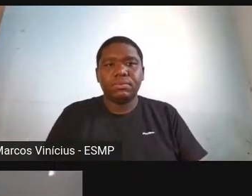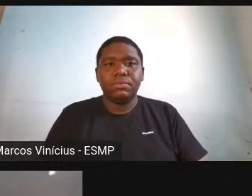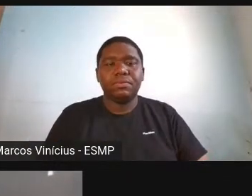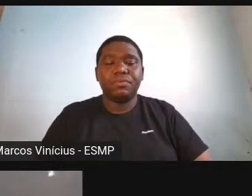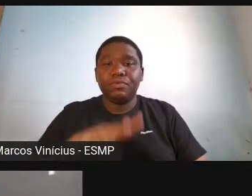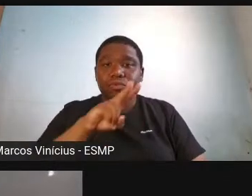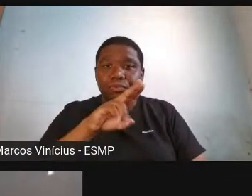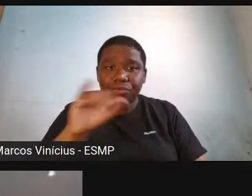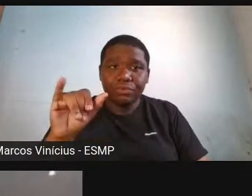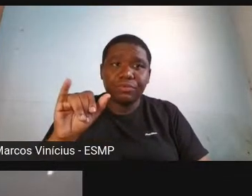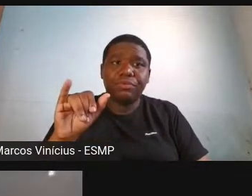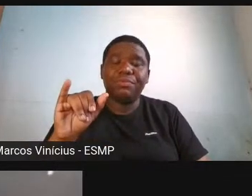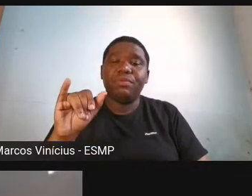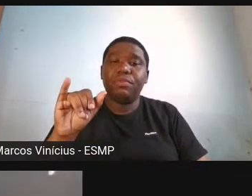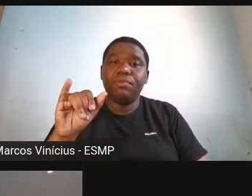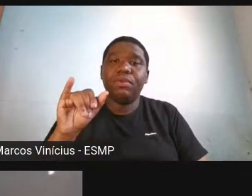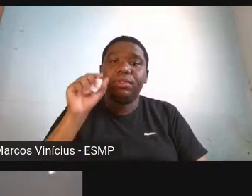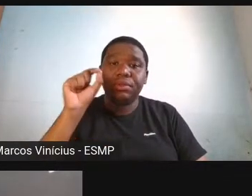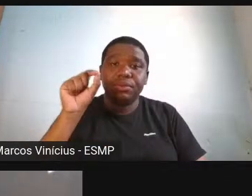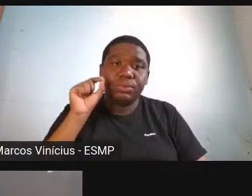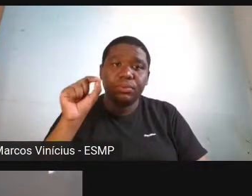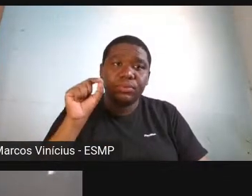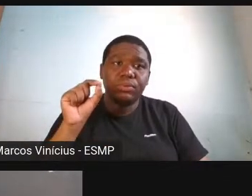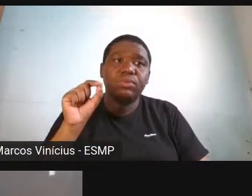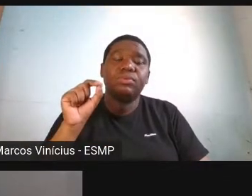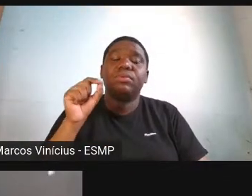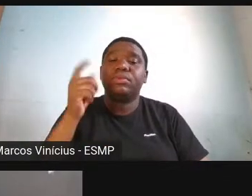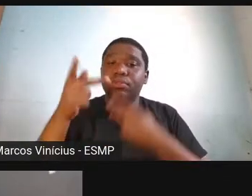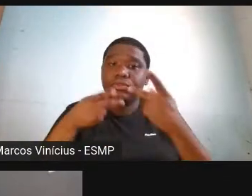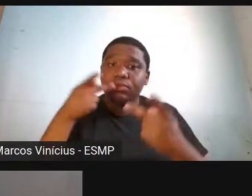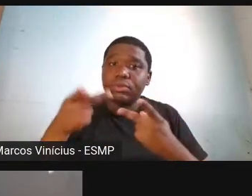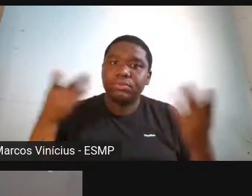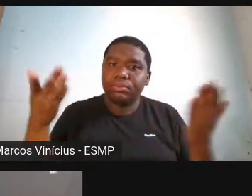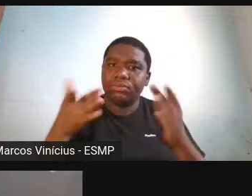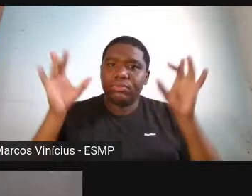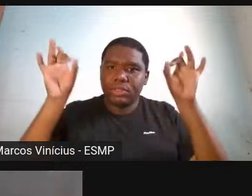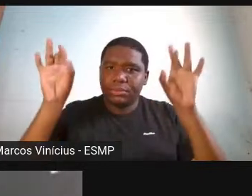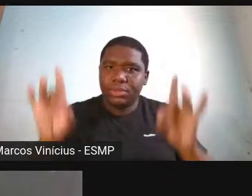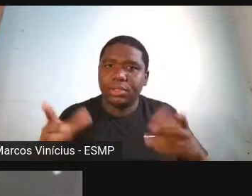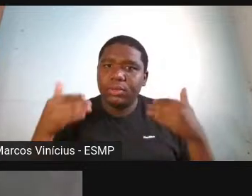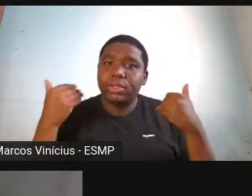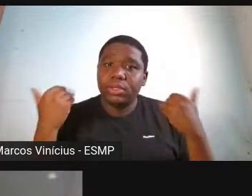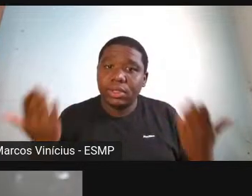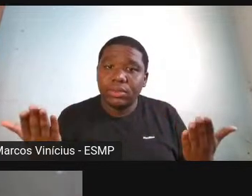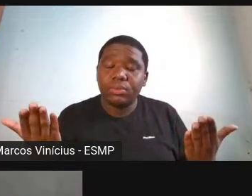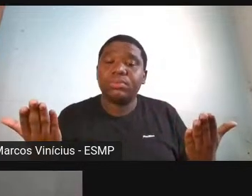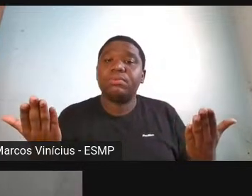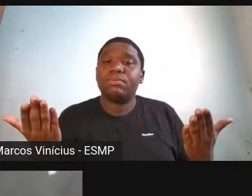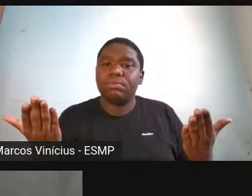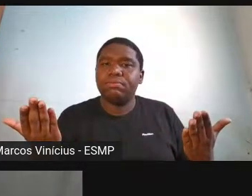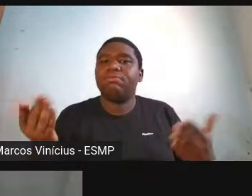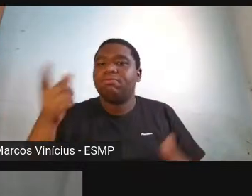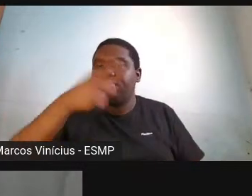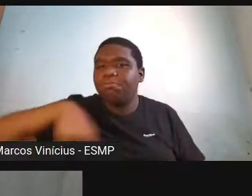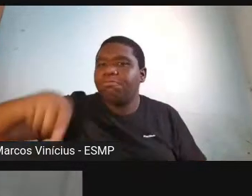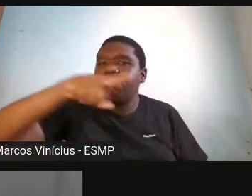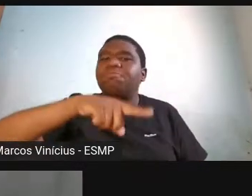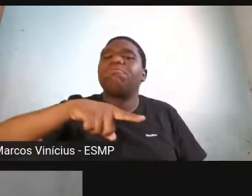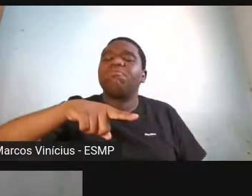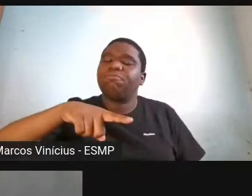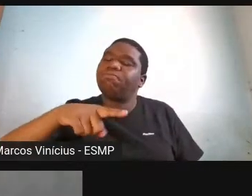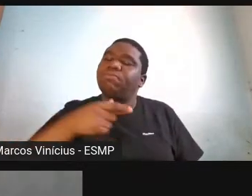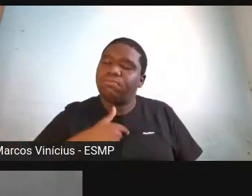irá nos abrilhantar com essa fala. Portanto, desejo igualmente que tenhamos